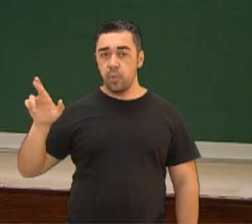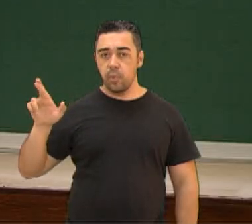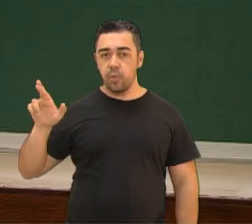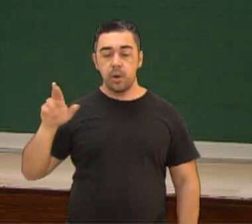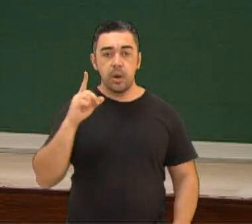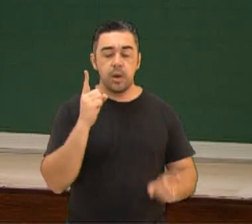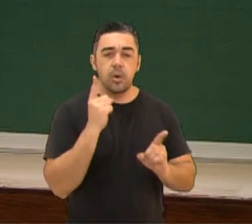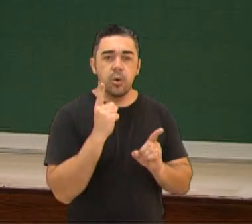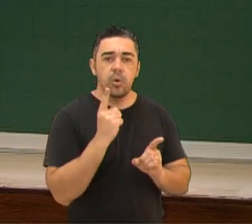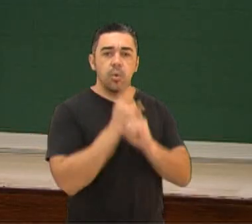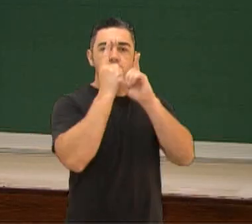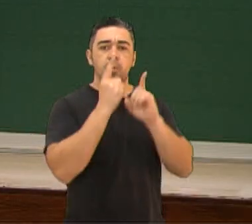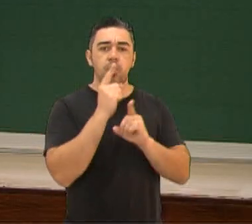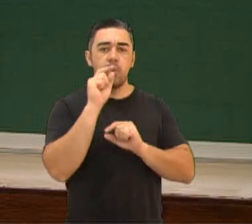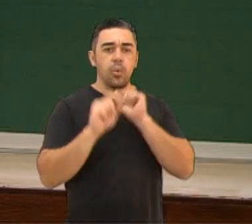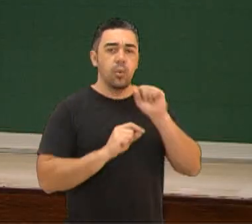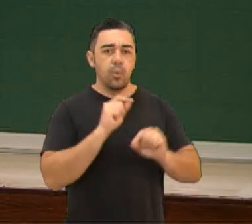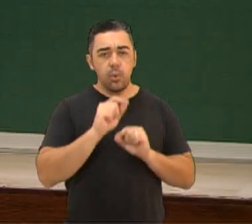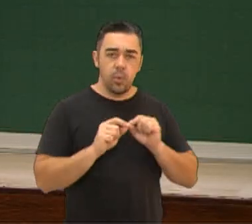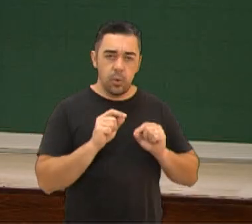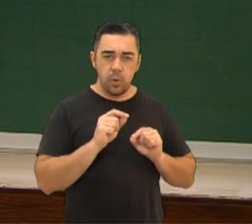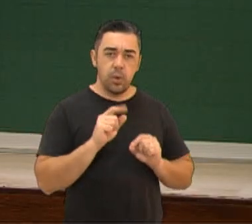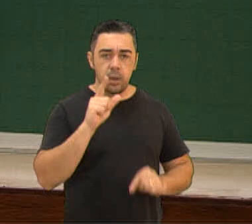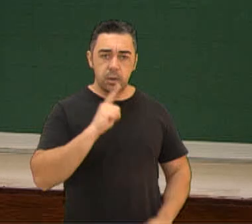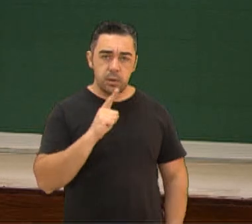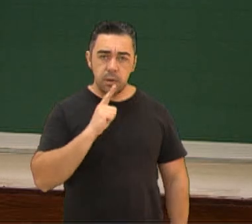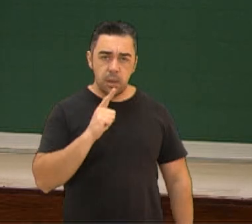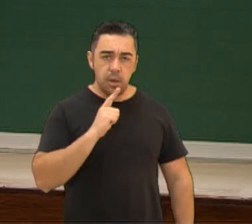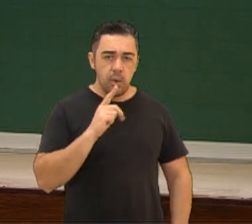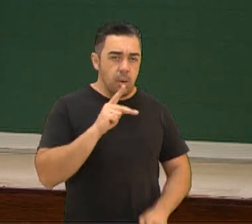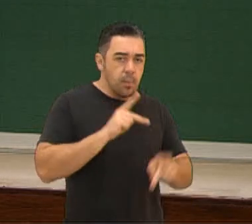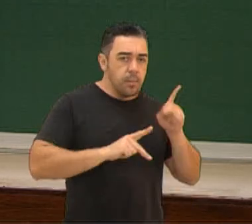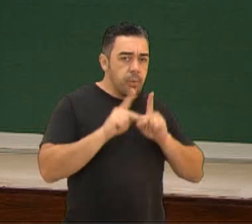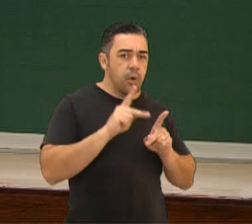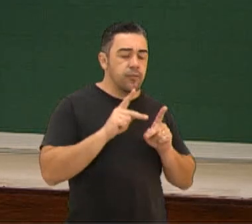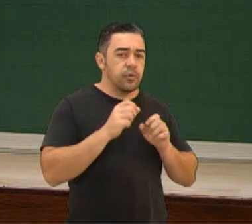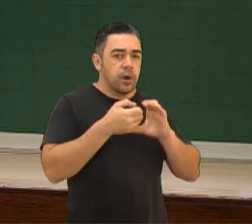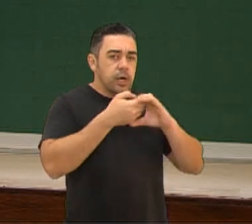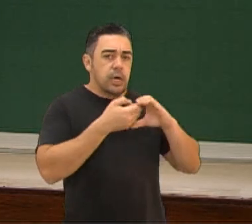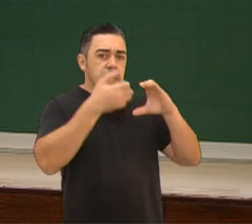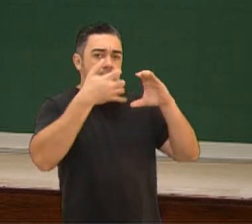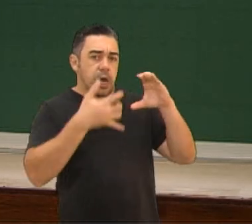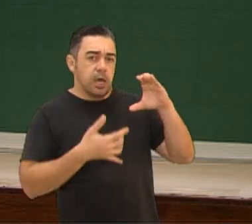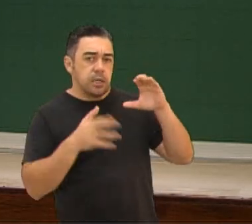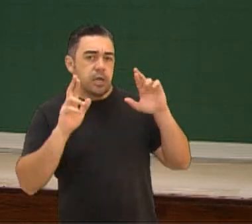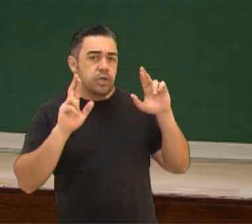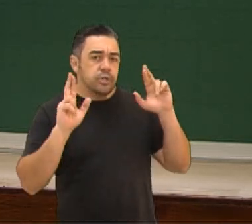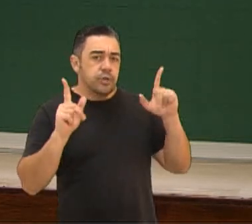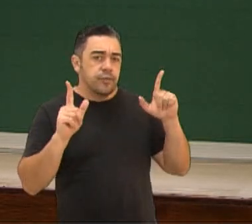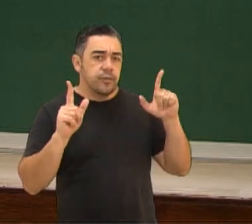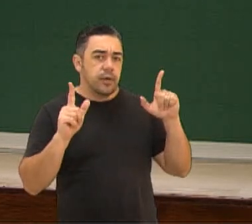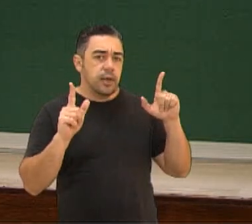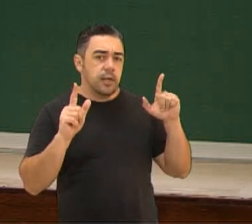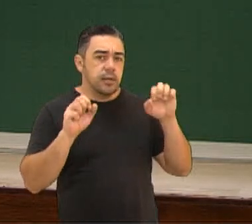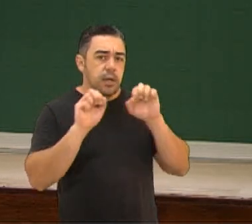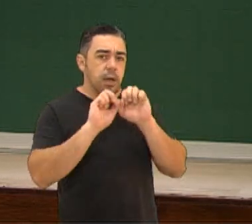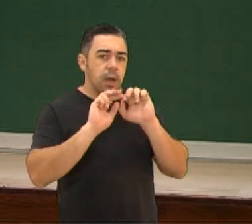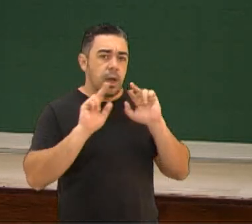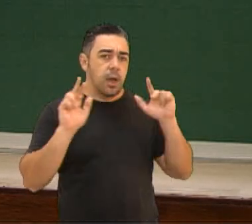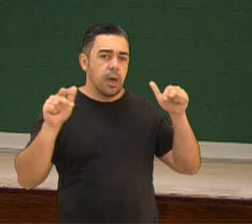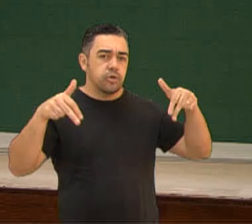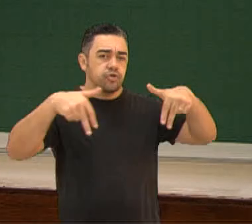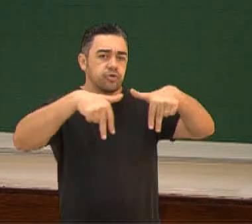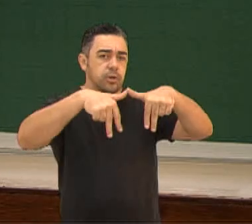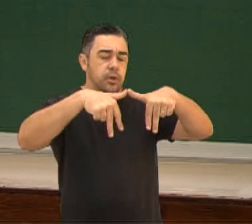um povo com características étnicas, bem diferentes dos europeus. Quando ele olha aquele povo,